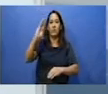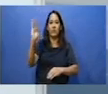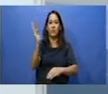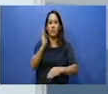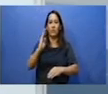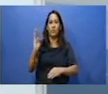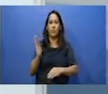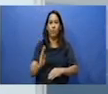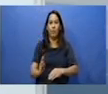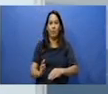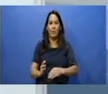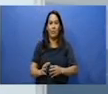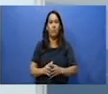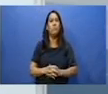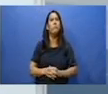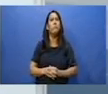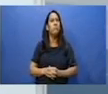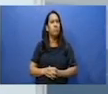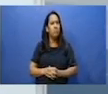C-H-E,